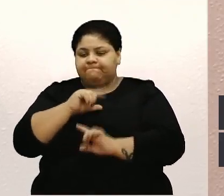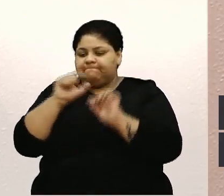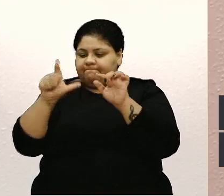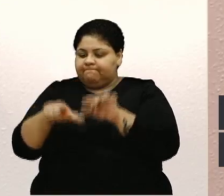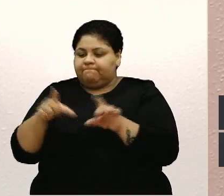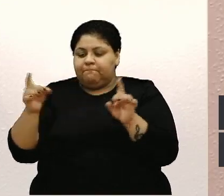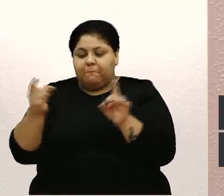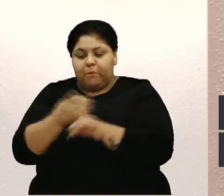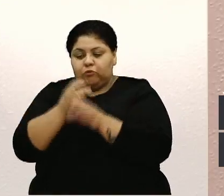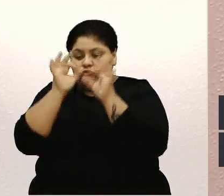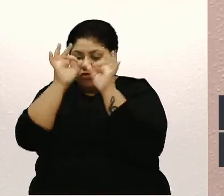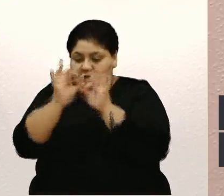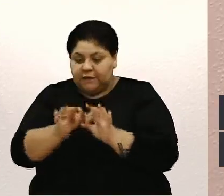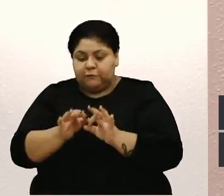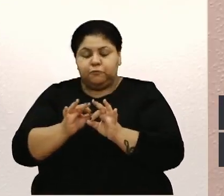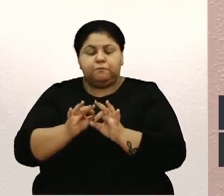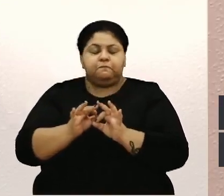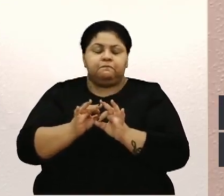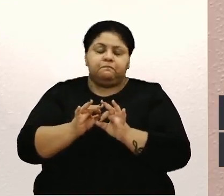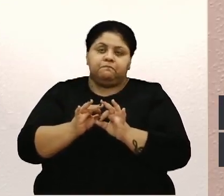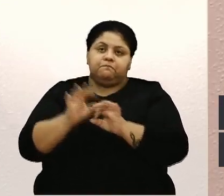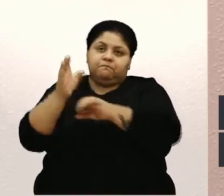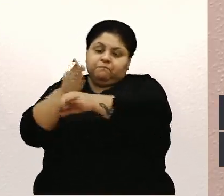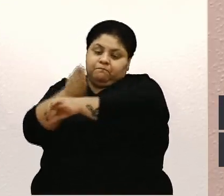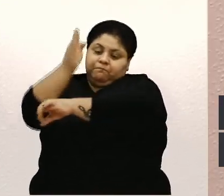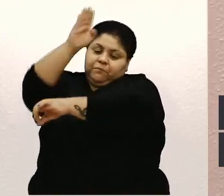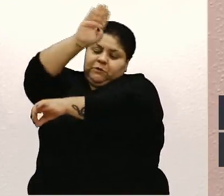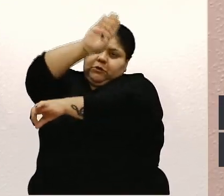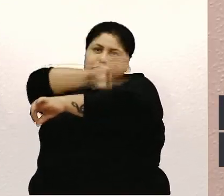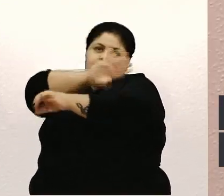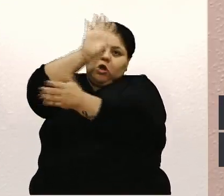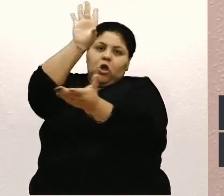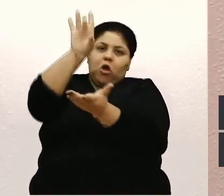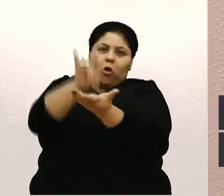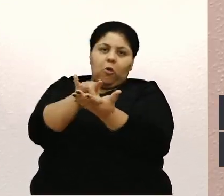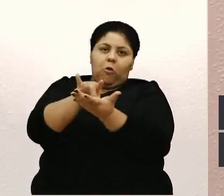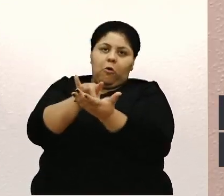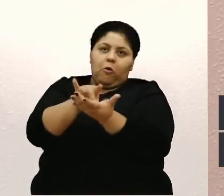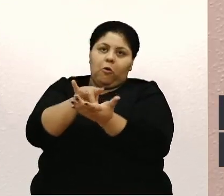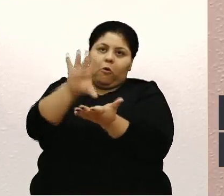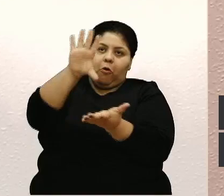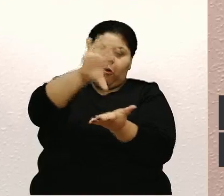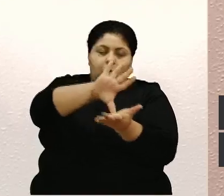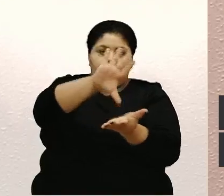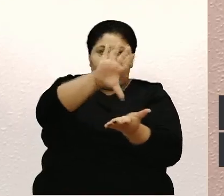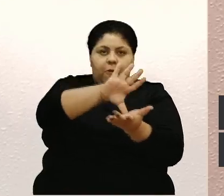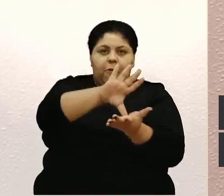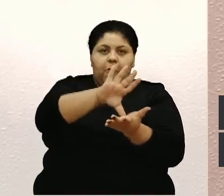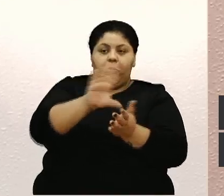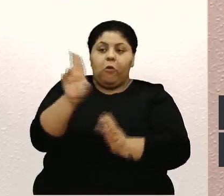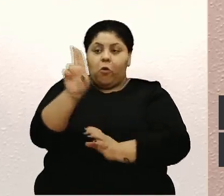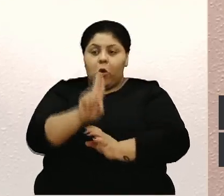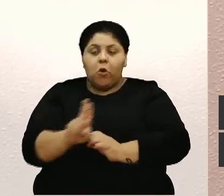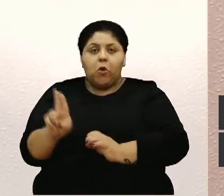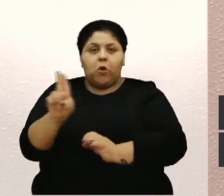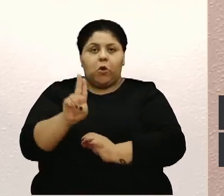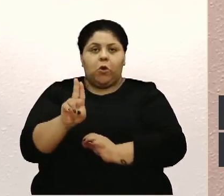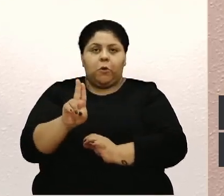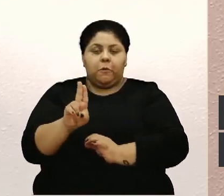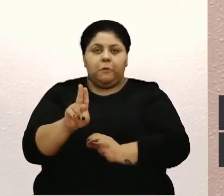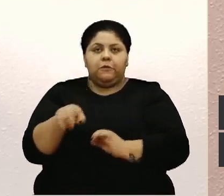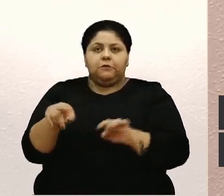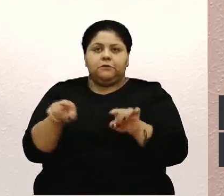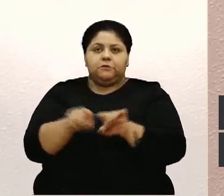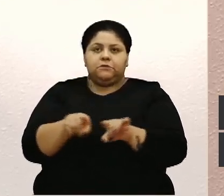e adequado, que seria uma cobertura fixa para que esta praça fosse cada vez mais usada e cada vez